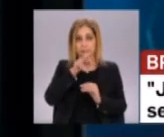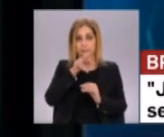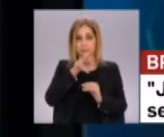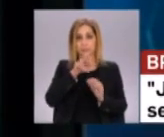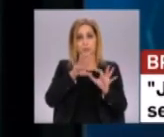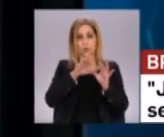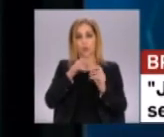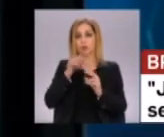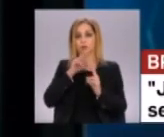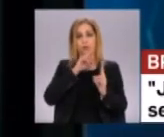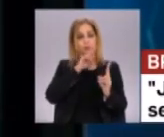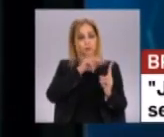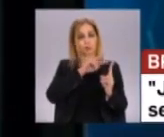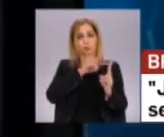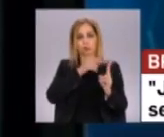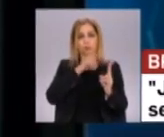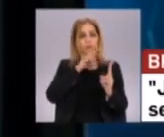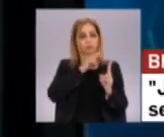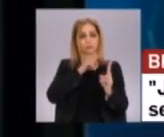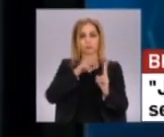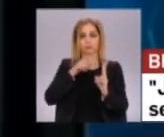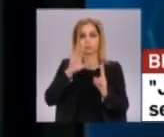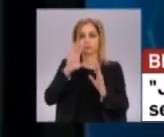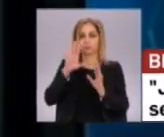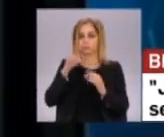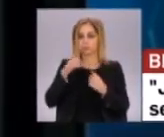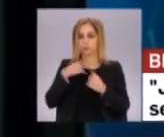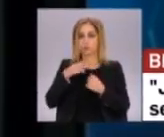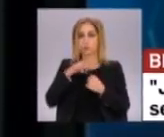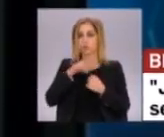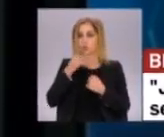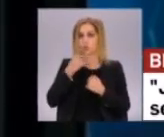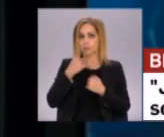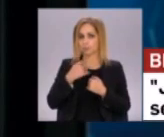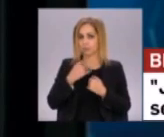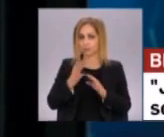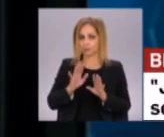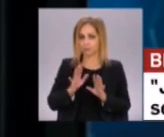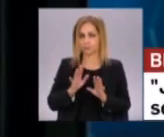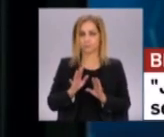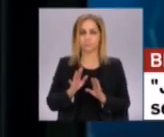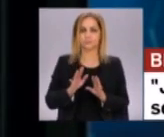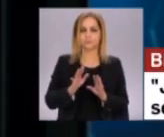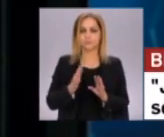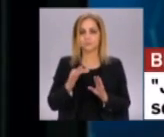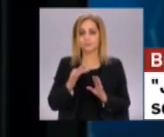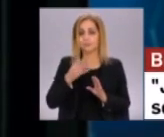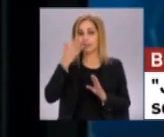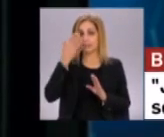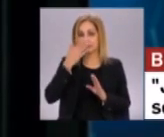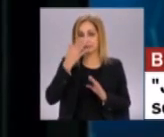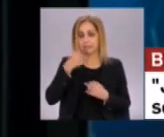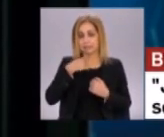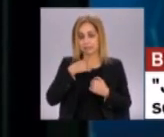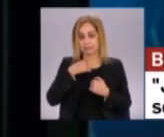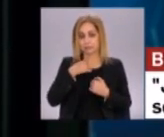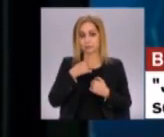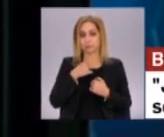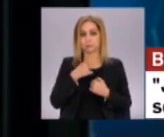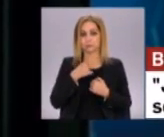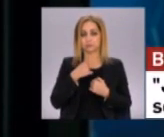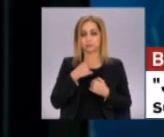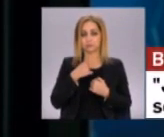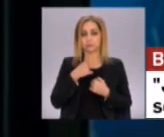precisasse nunca foi sugerir que eu fizesse por elas mas no dia em que eu achasse que